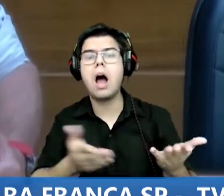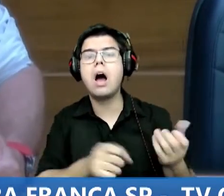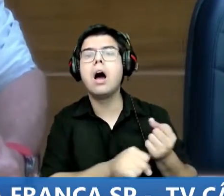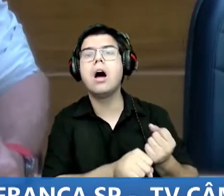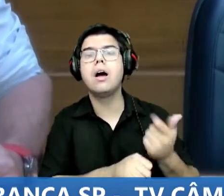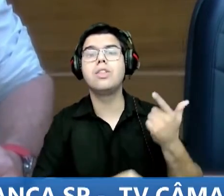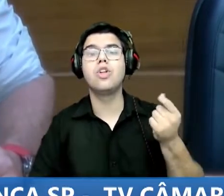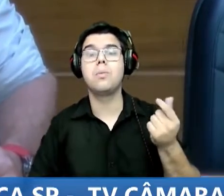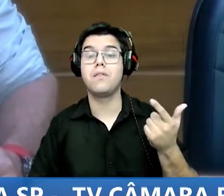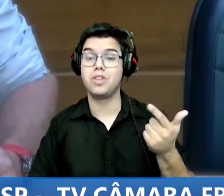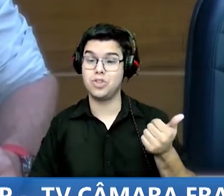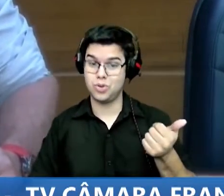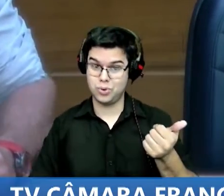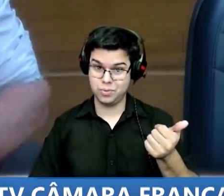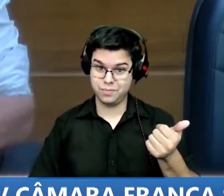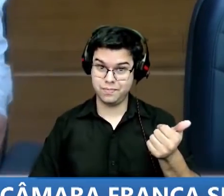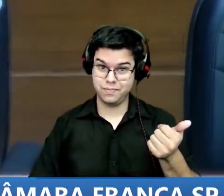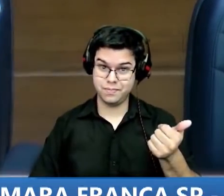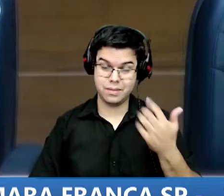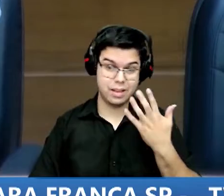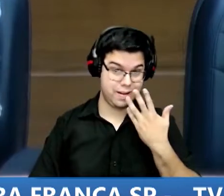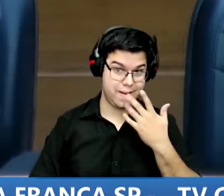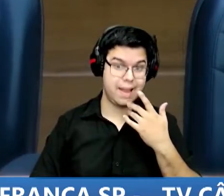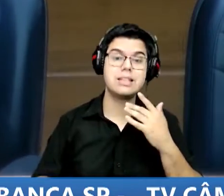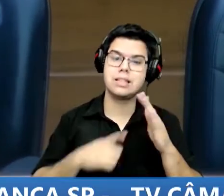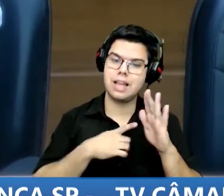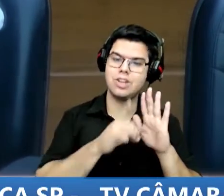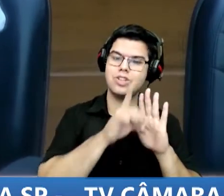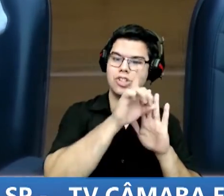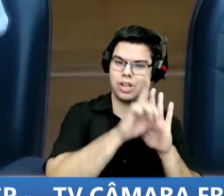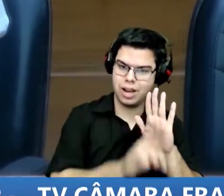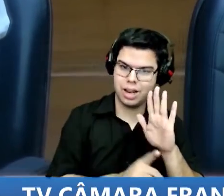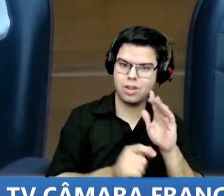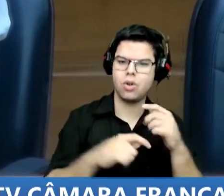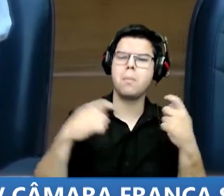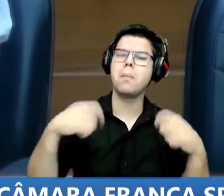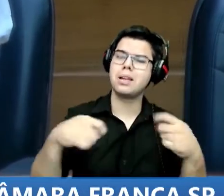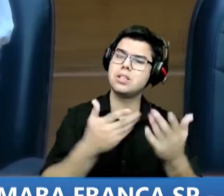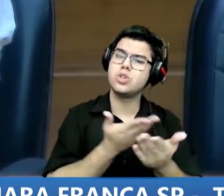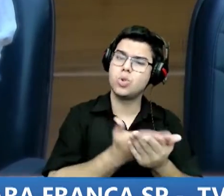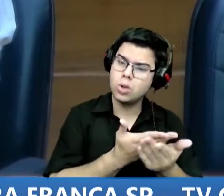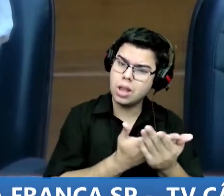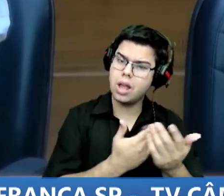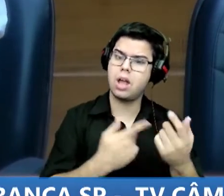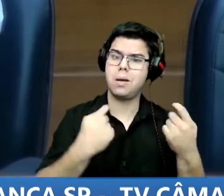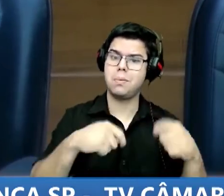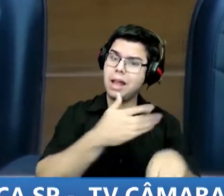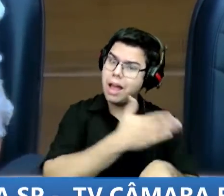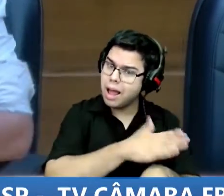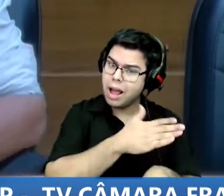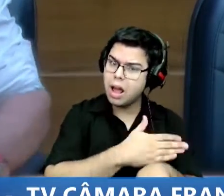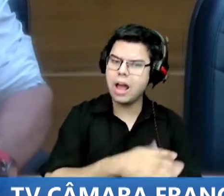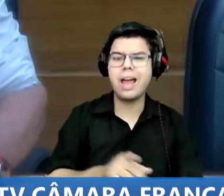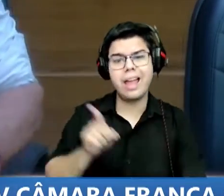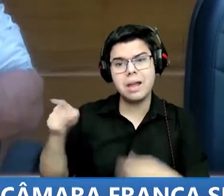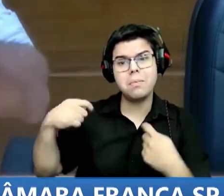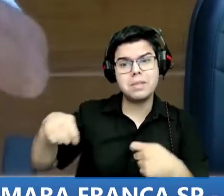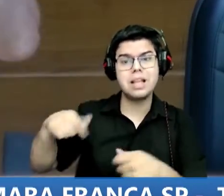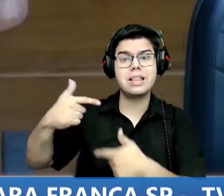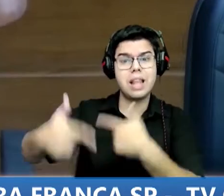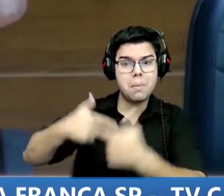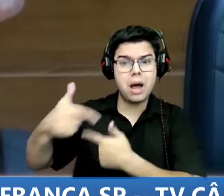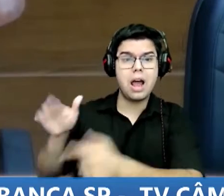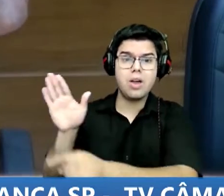crianças têm o seu direito, é necessário o estudo, é necessário o aprimoramento. Não, mas ele precisa trabalhar para ajudar a família. A gente sabe que